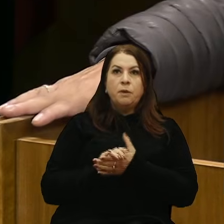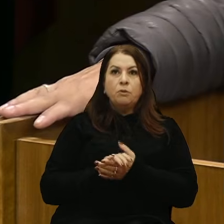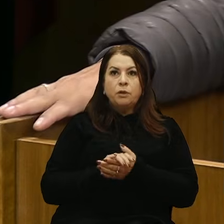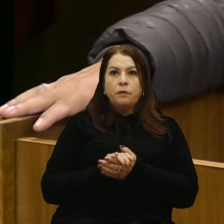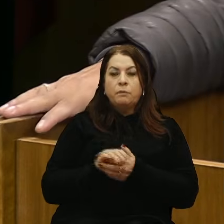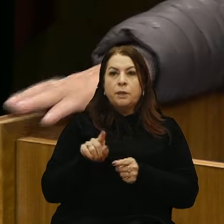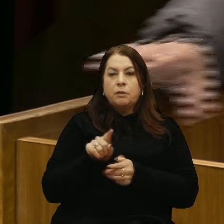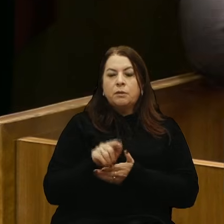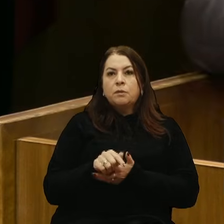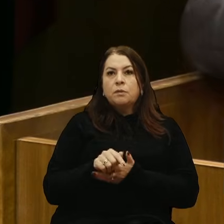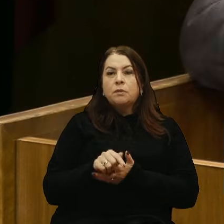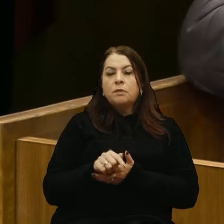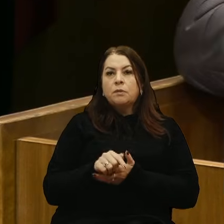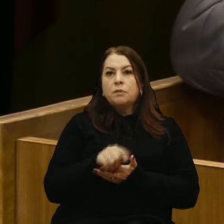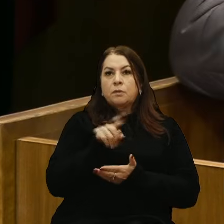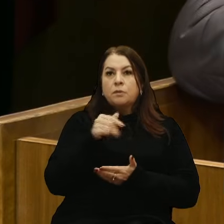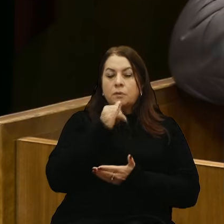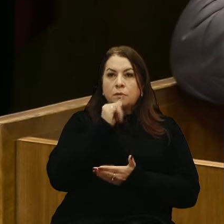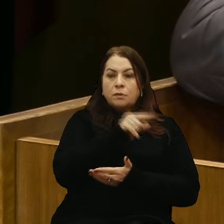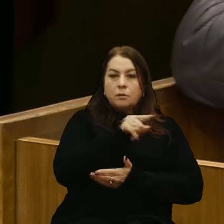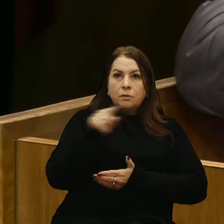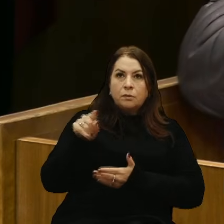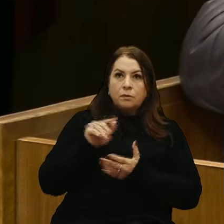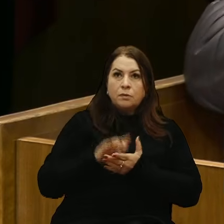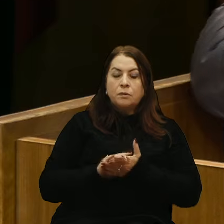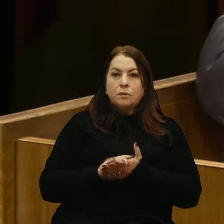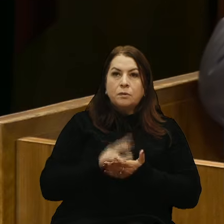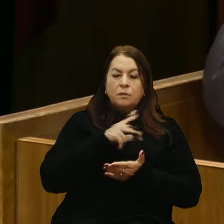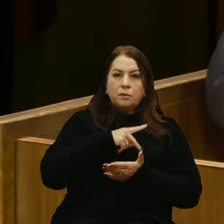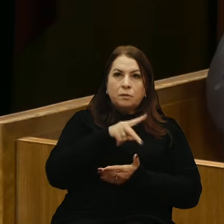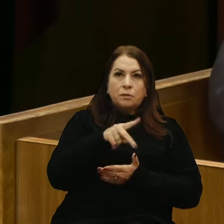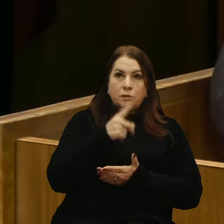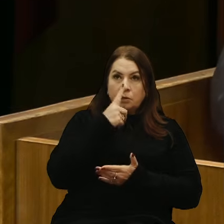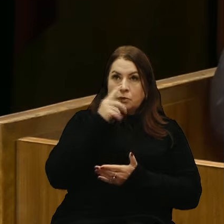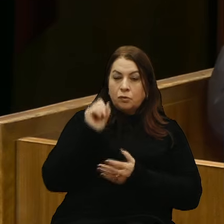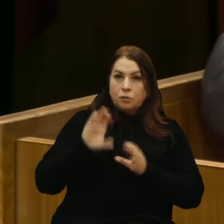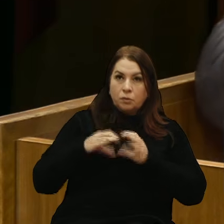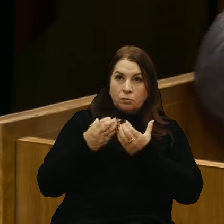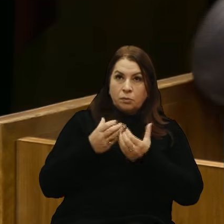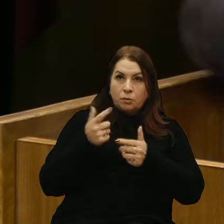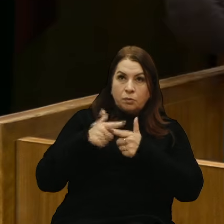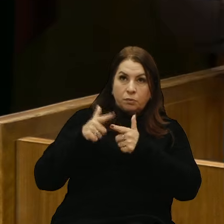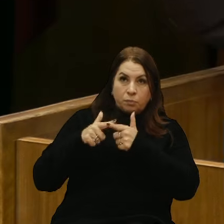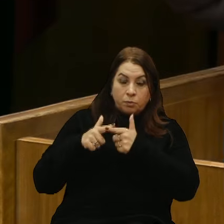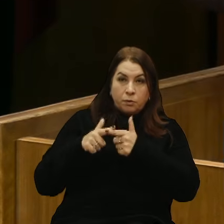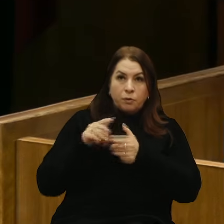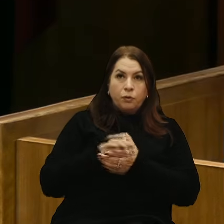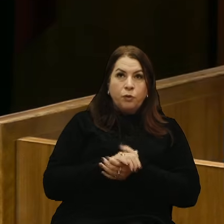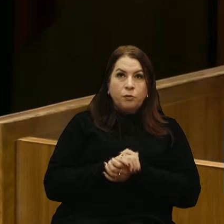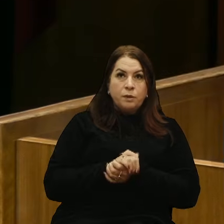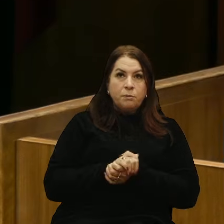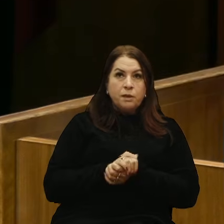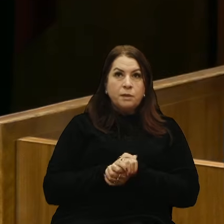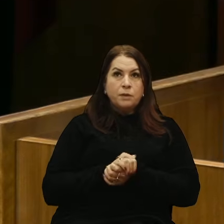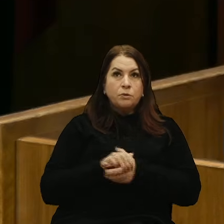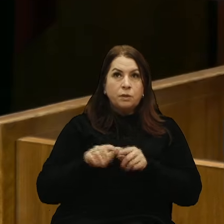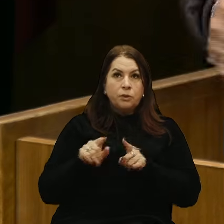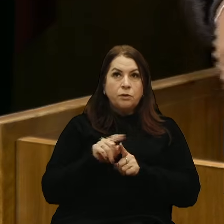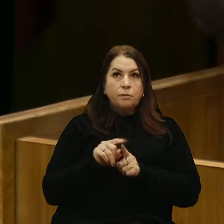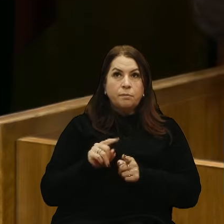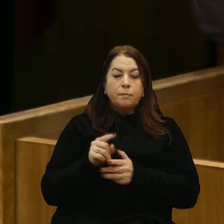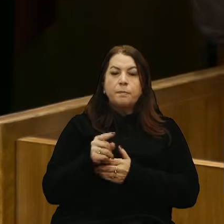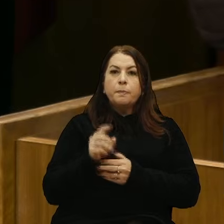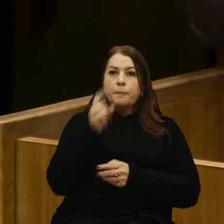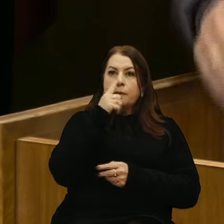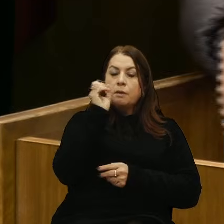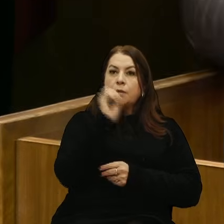mudar. Eu, por exemplo, presidente, essa lixeira comunitária é um problema. Vem gente lá de outros bairros e larga